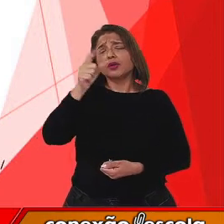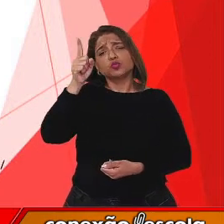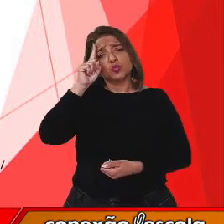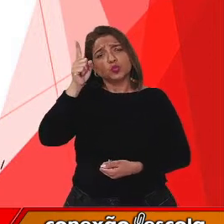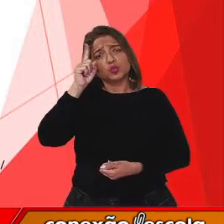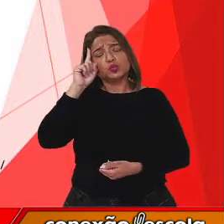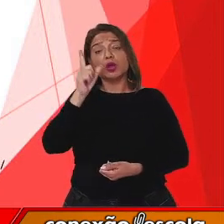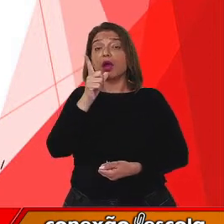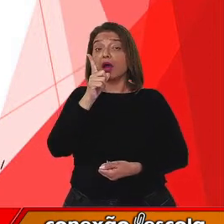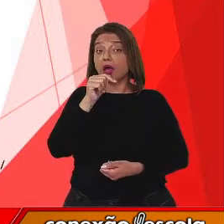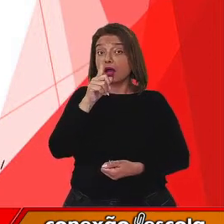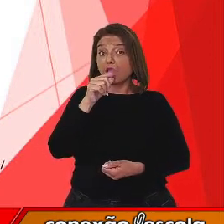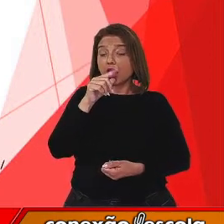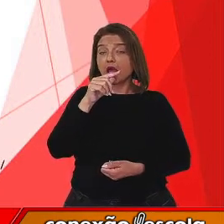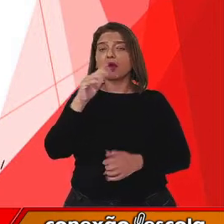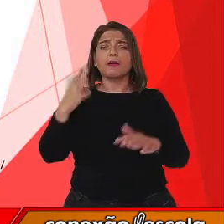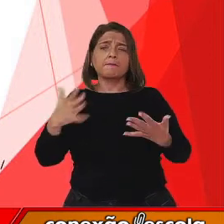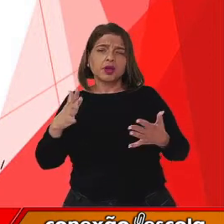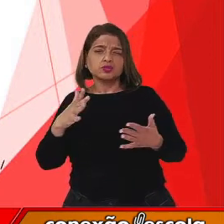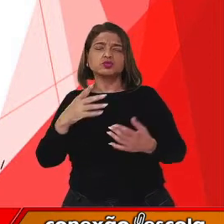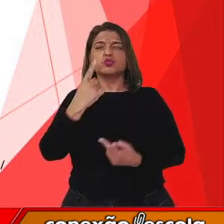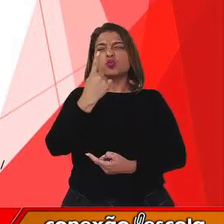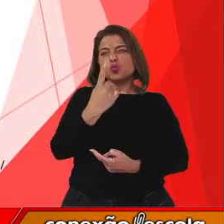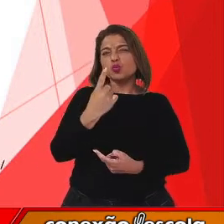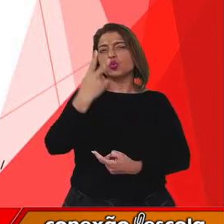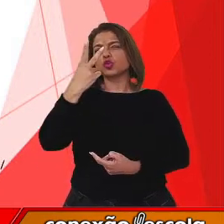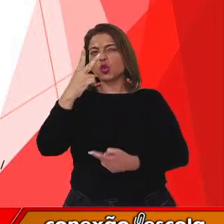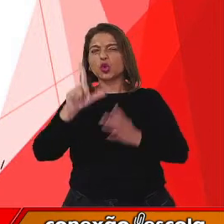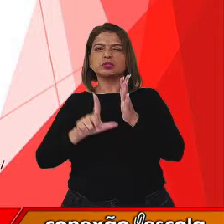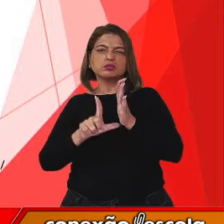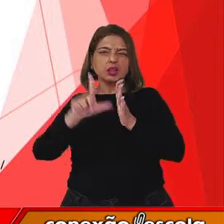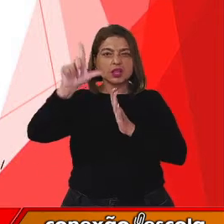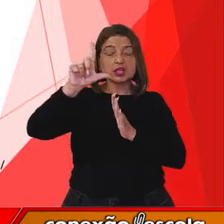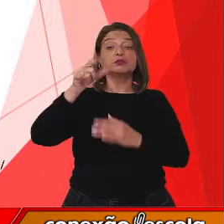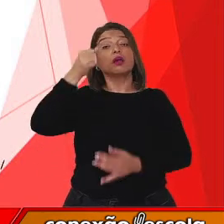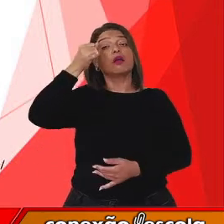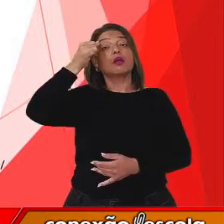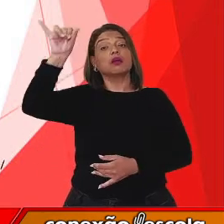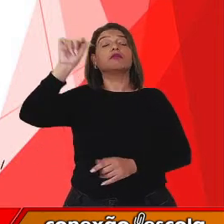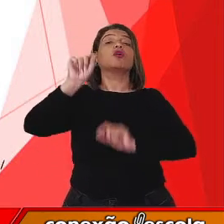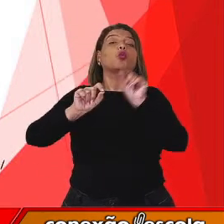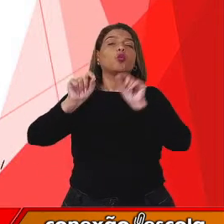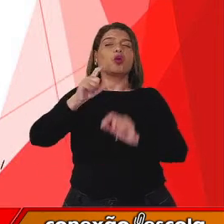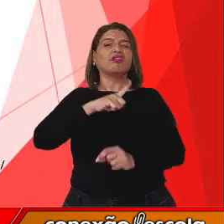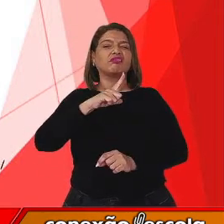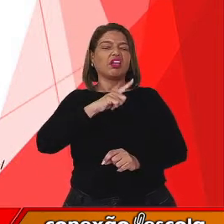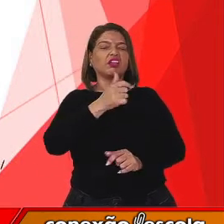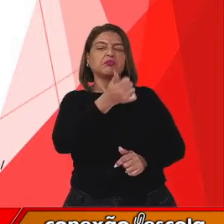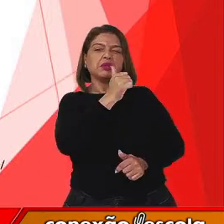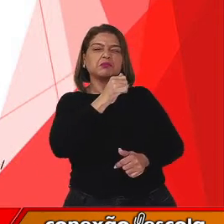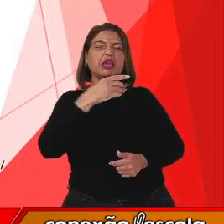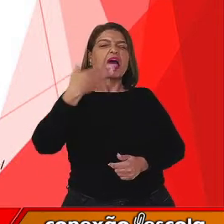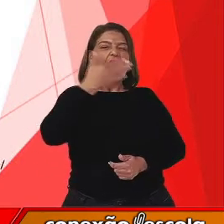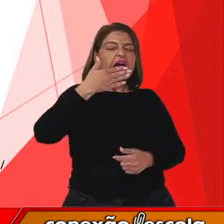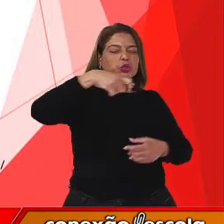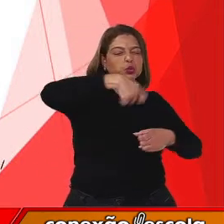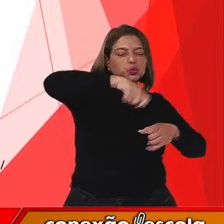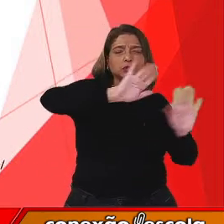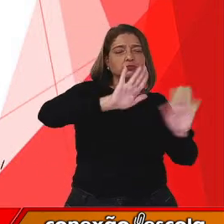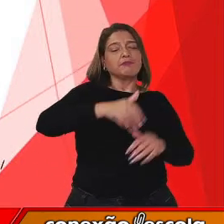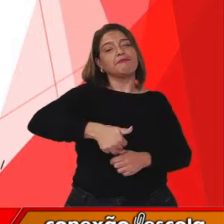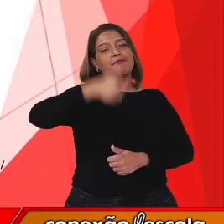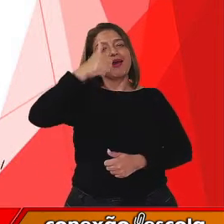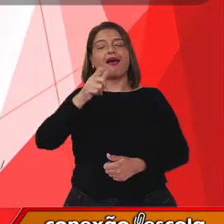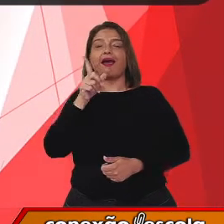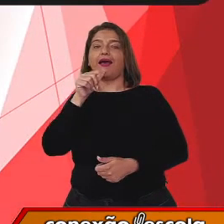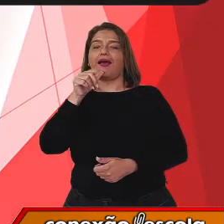água, né? Beber de 1 a 2 porções por dia, evitar bebidas com açúcar. Então, vamos beber água mesmo, tá bom?